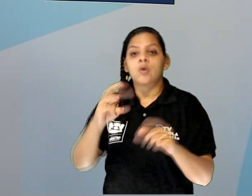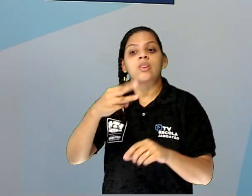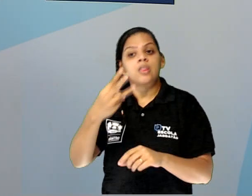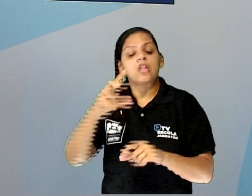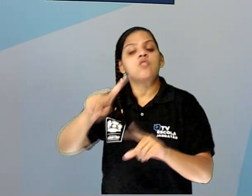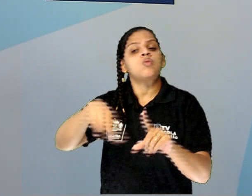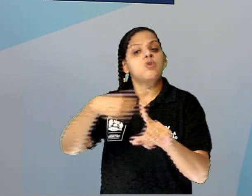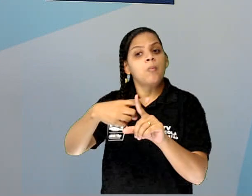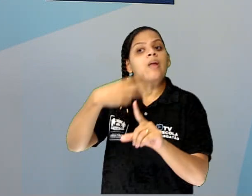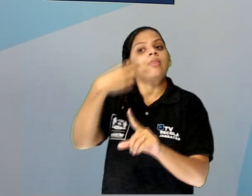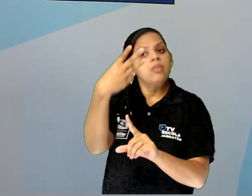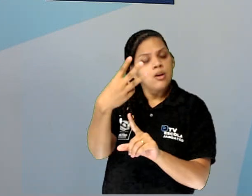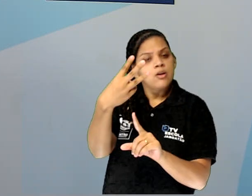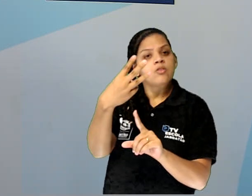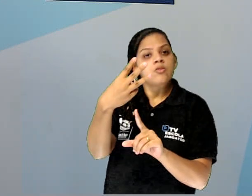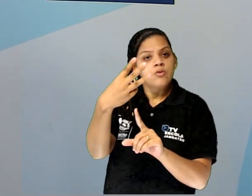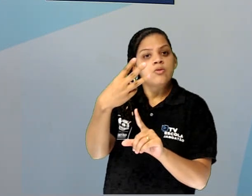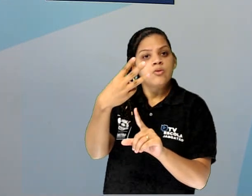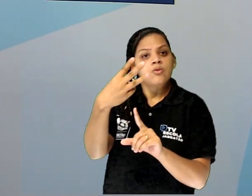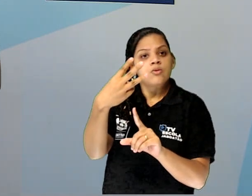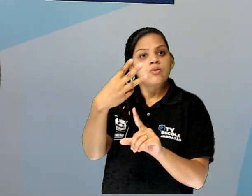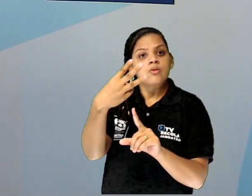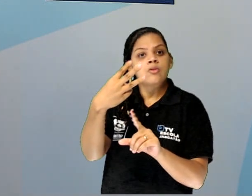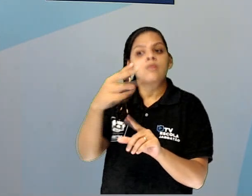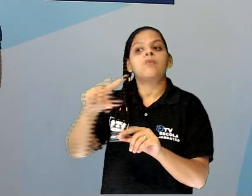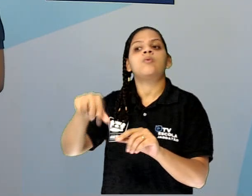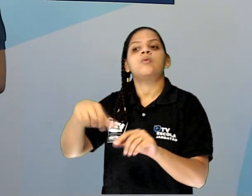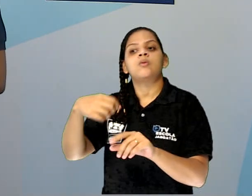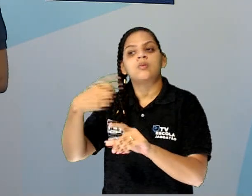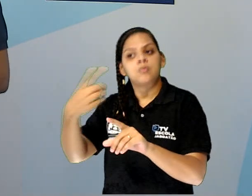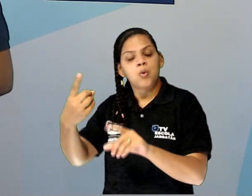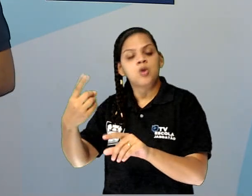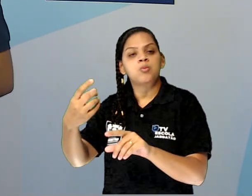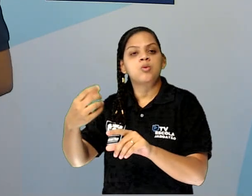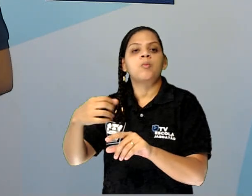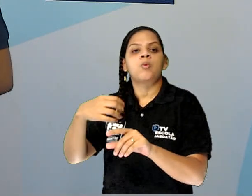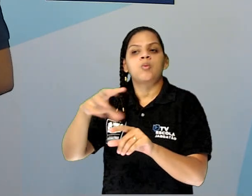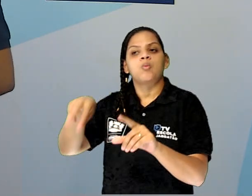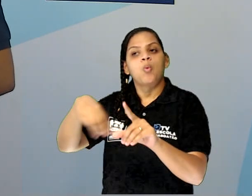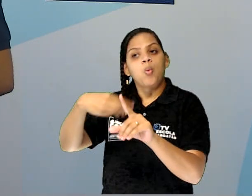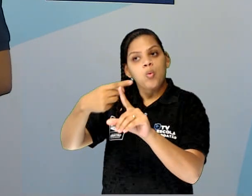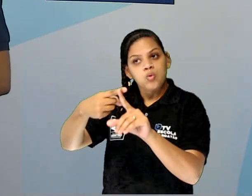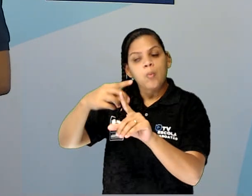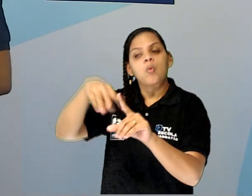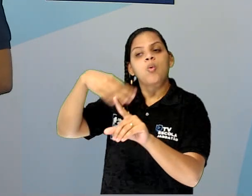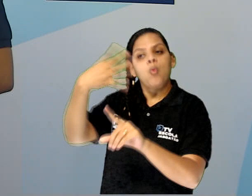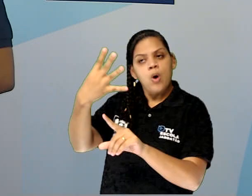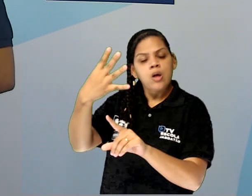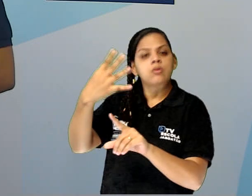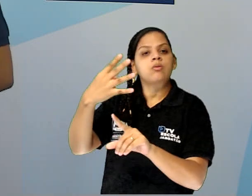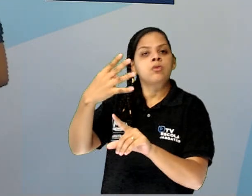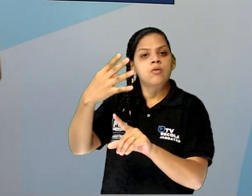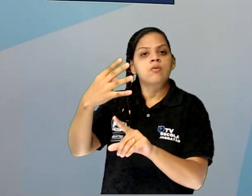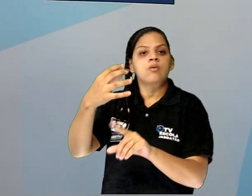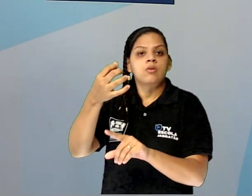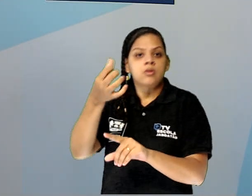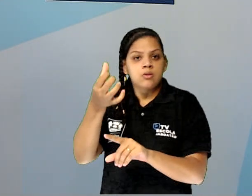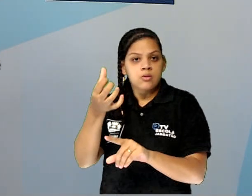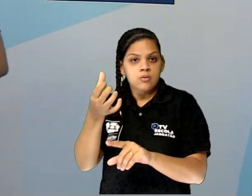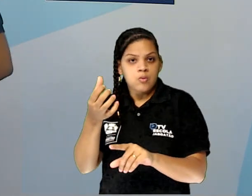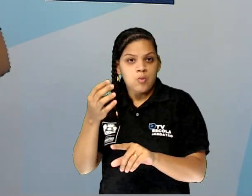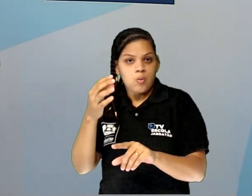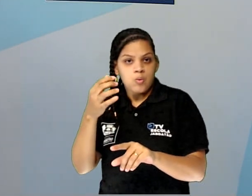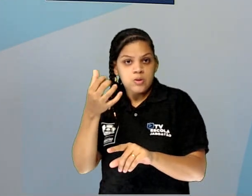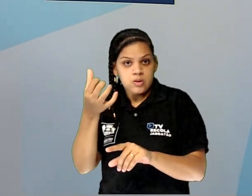agora? Eu vou somar três. Vou somar três. Então, o próximo eu somo quanto? Somo quatro. E vai ficar assim, ó. É só você somar